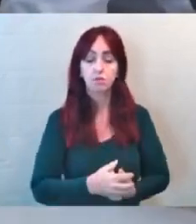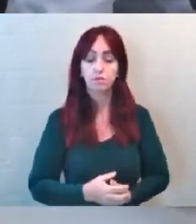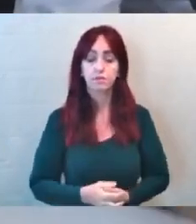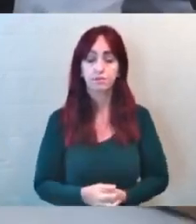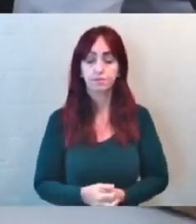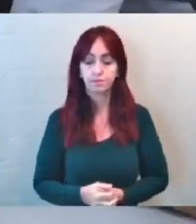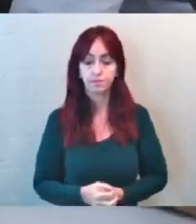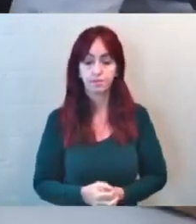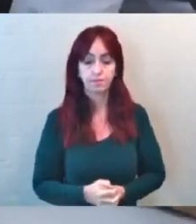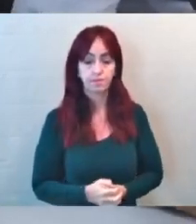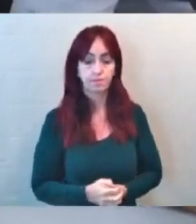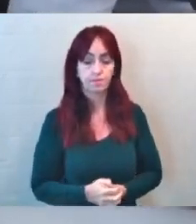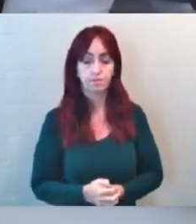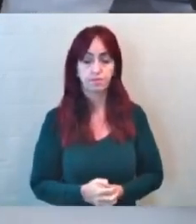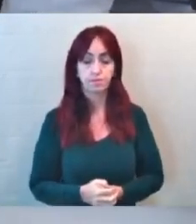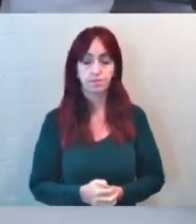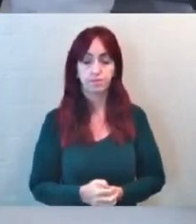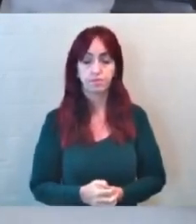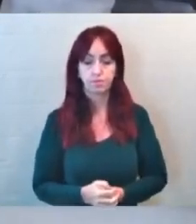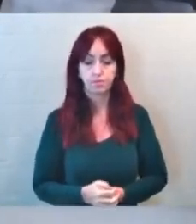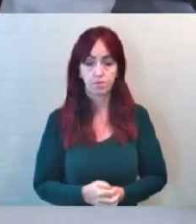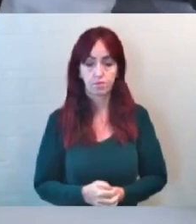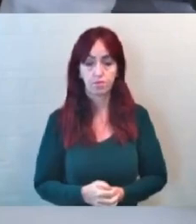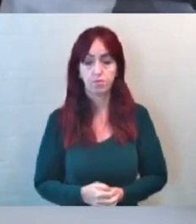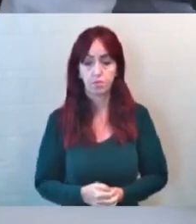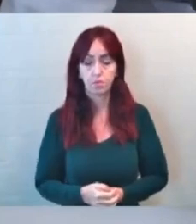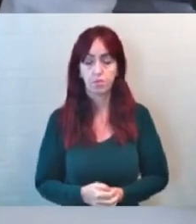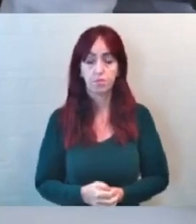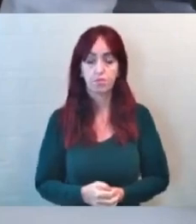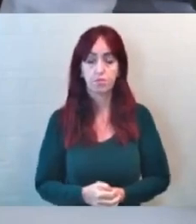Senhor superintendente, né? Sim.